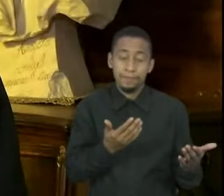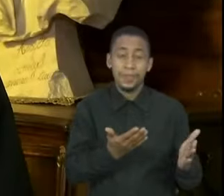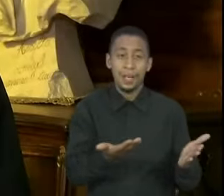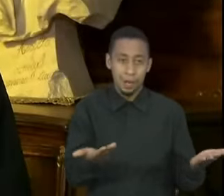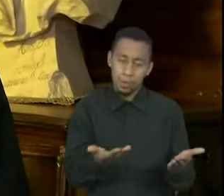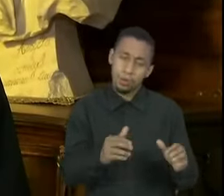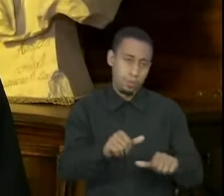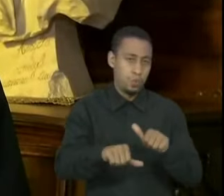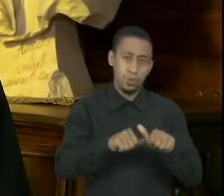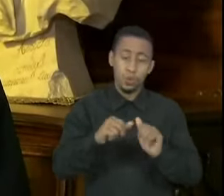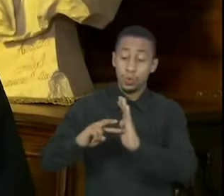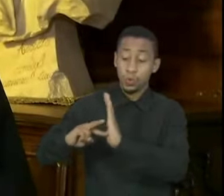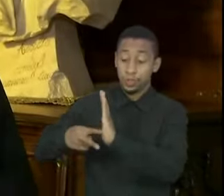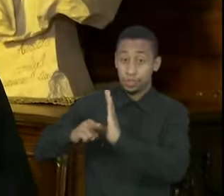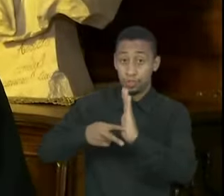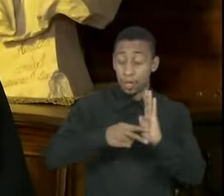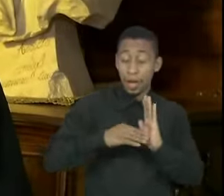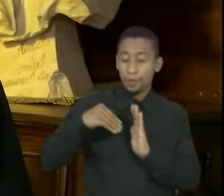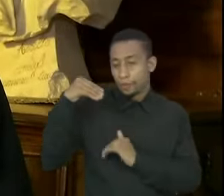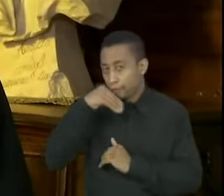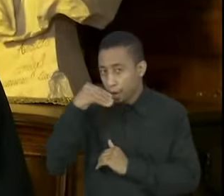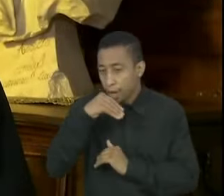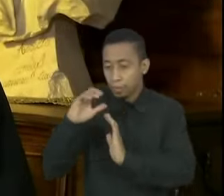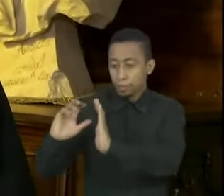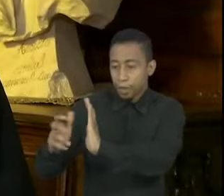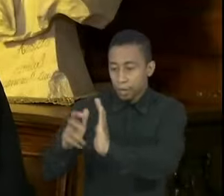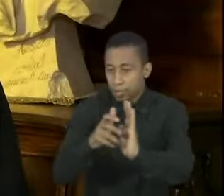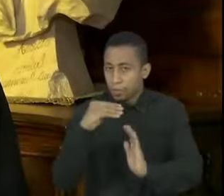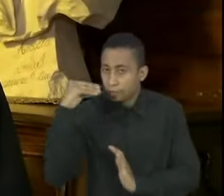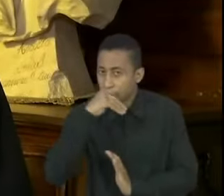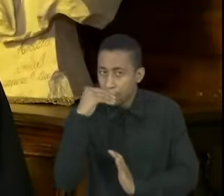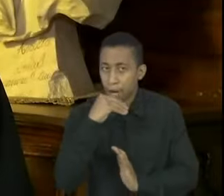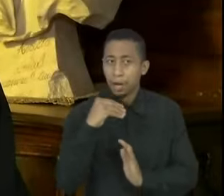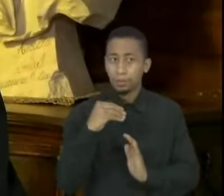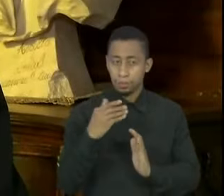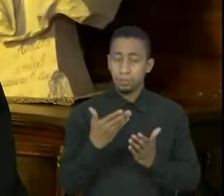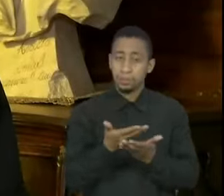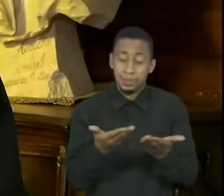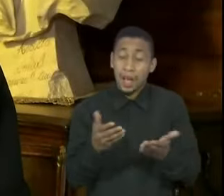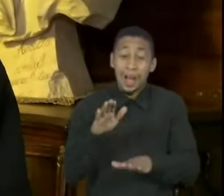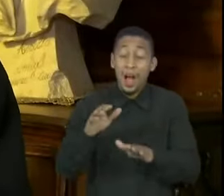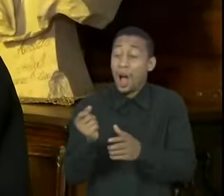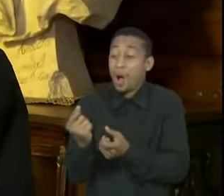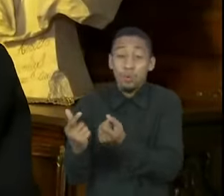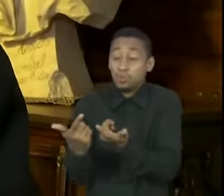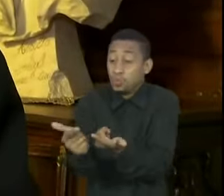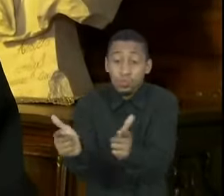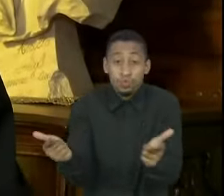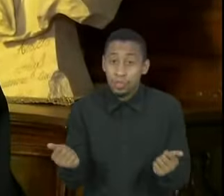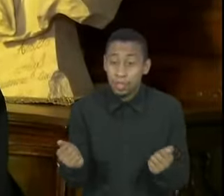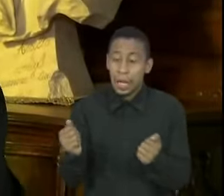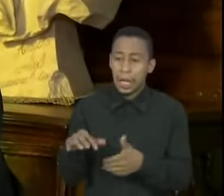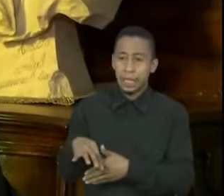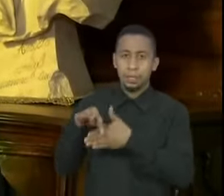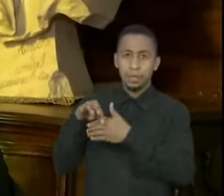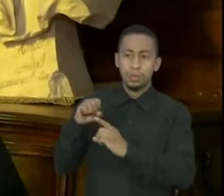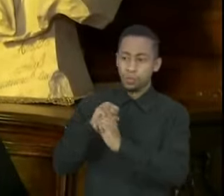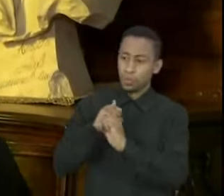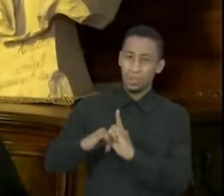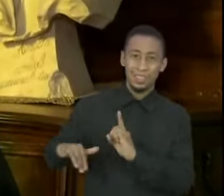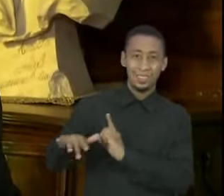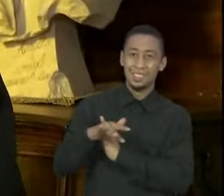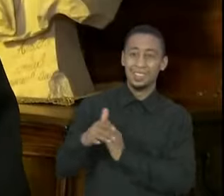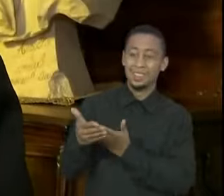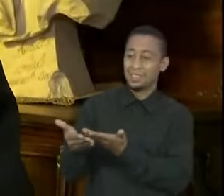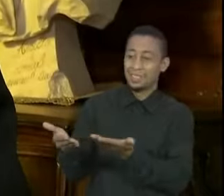os sindicatos estavam frases partidos políticos estava frases ou nem existiam lideranças sociais muitas vezes